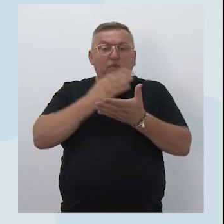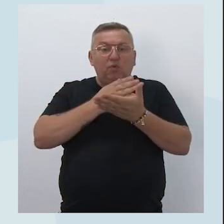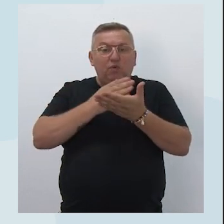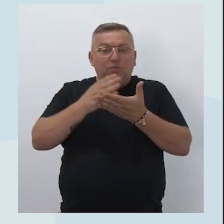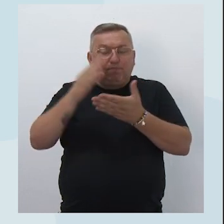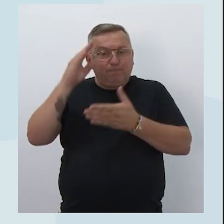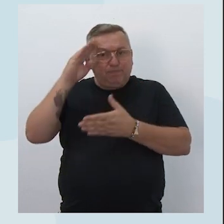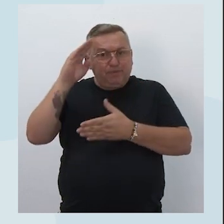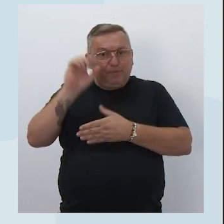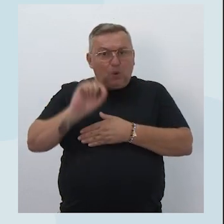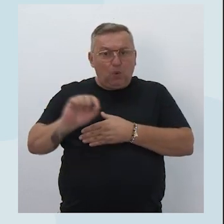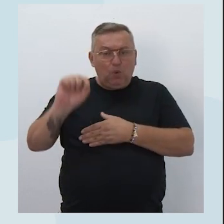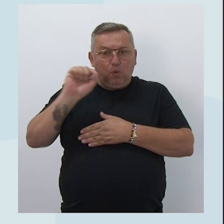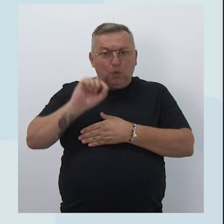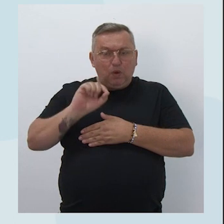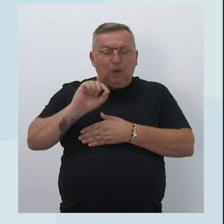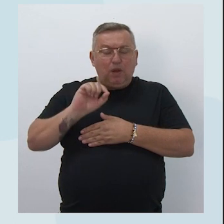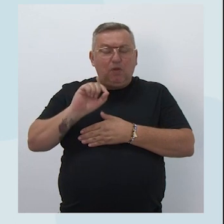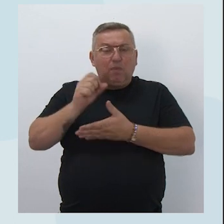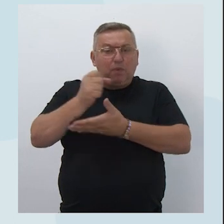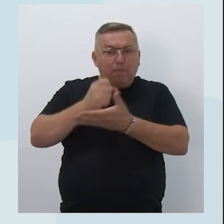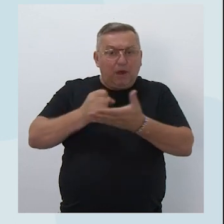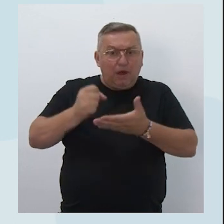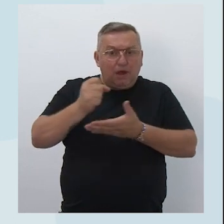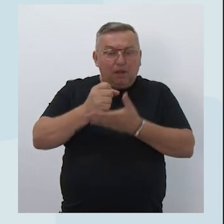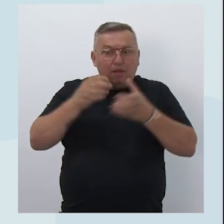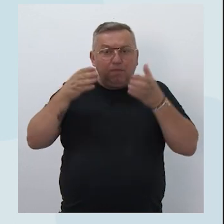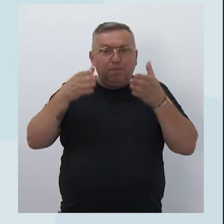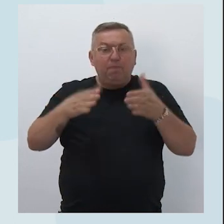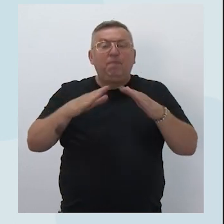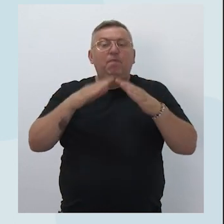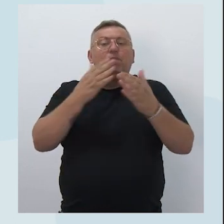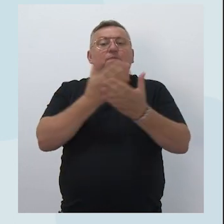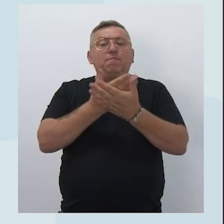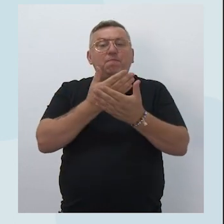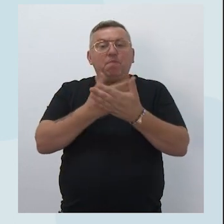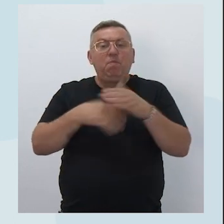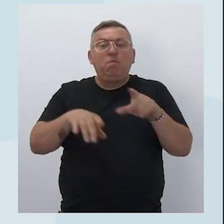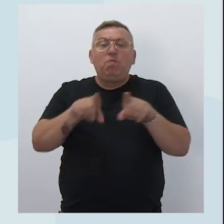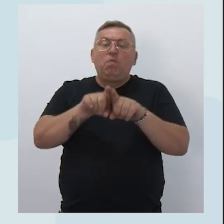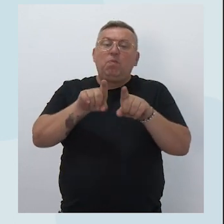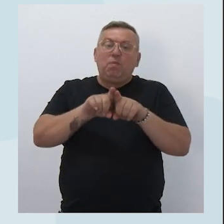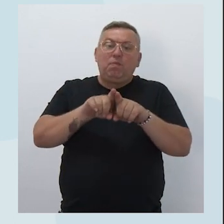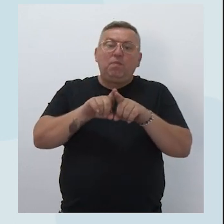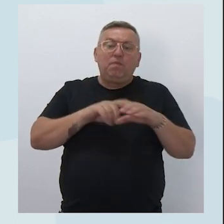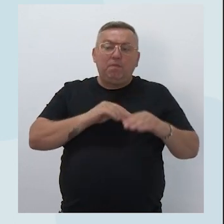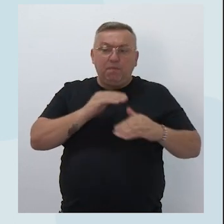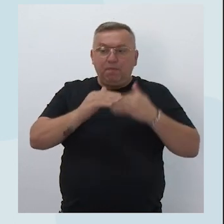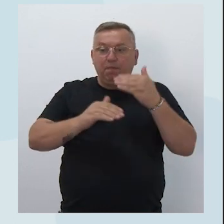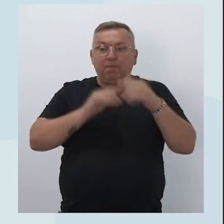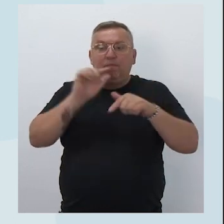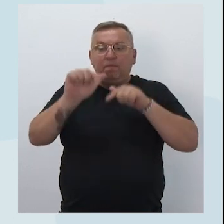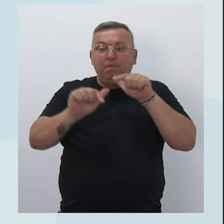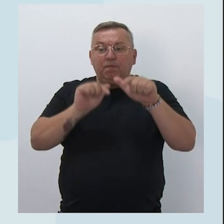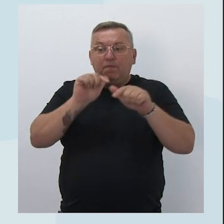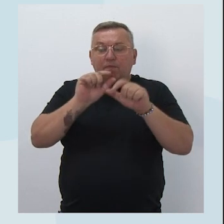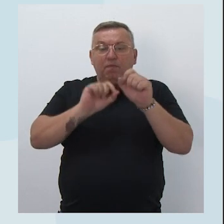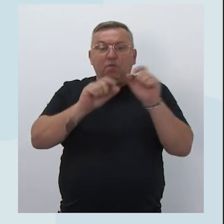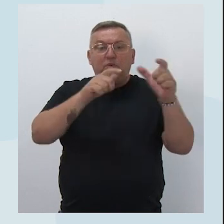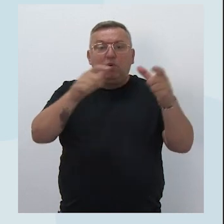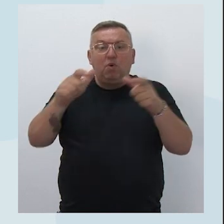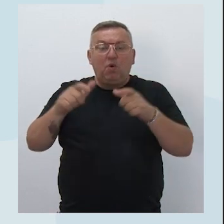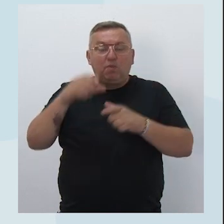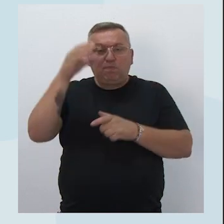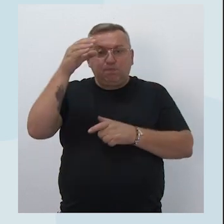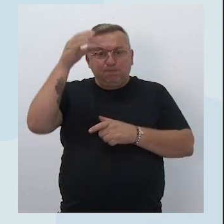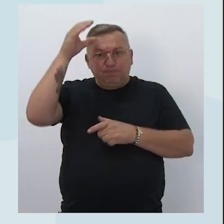e princípios que ancoram as ações da escola, né? E como desenvolver o trabalho por área do